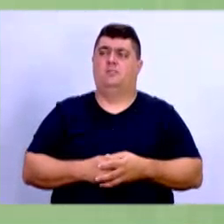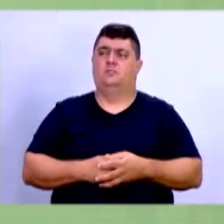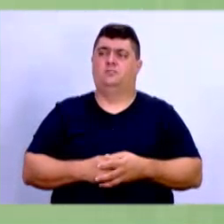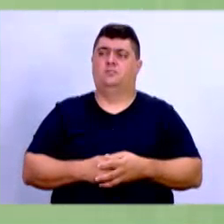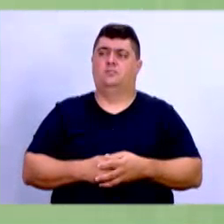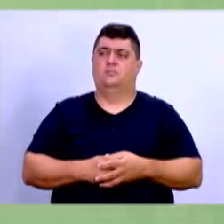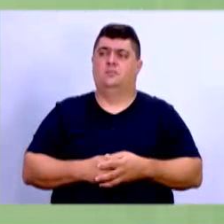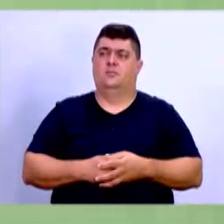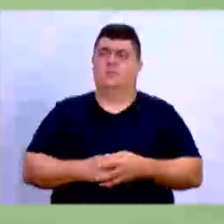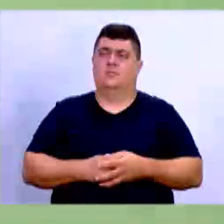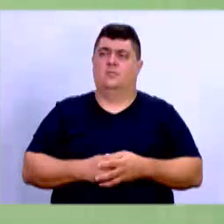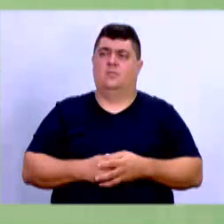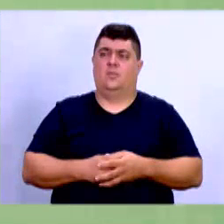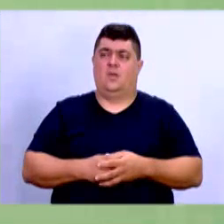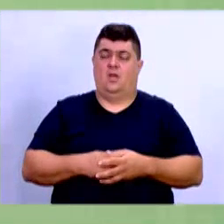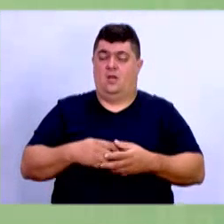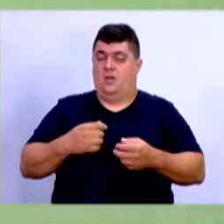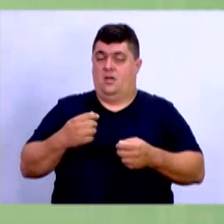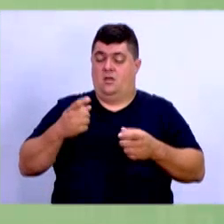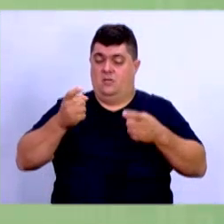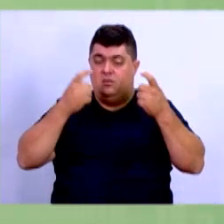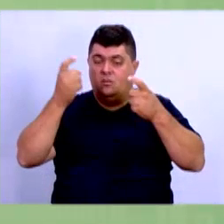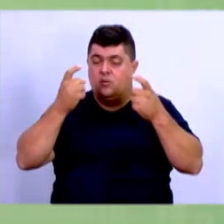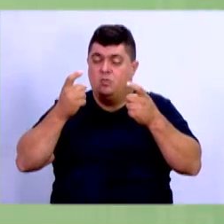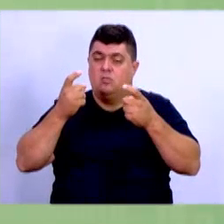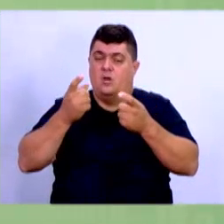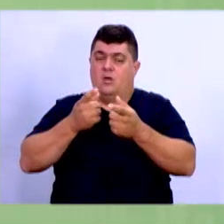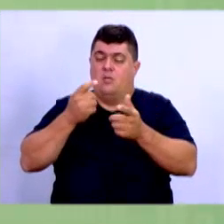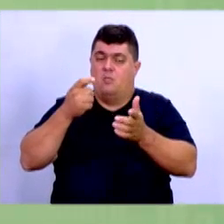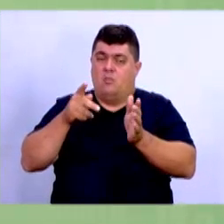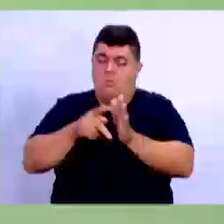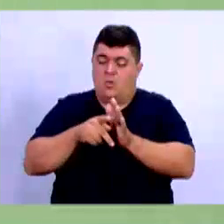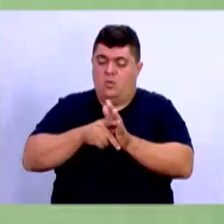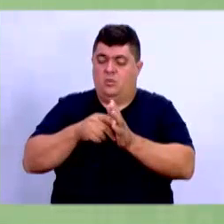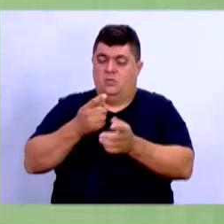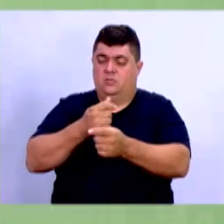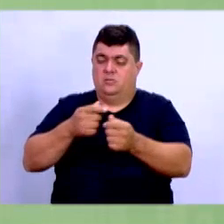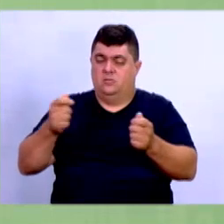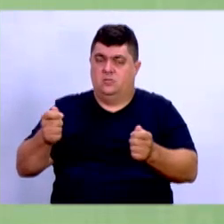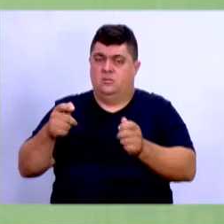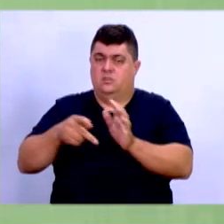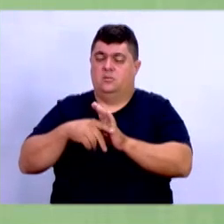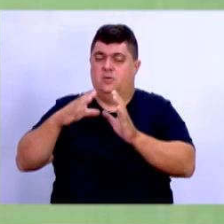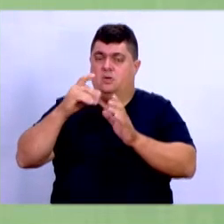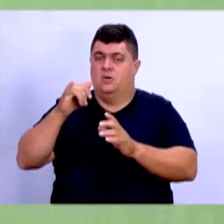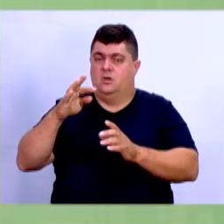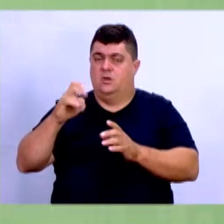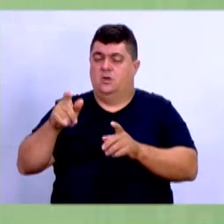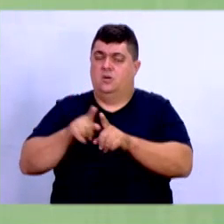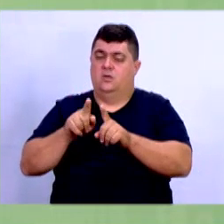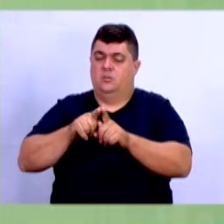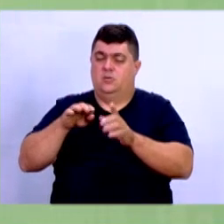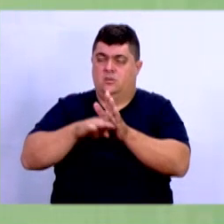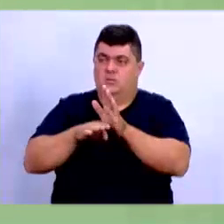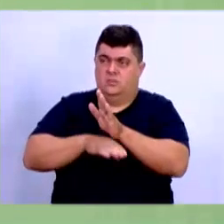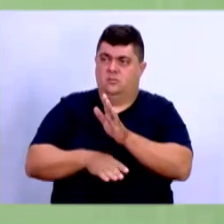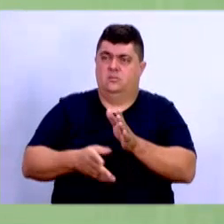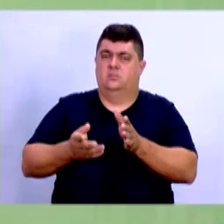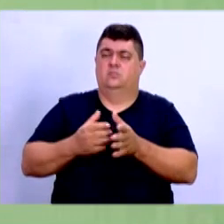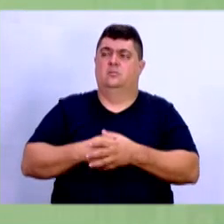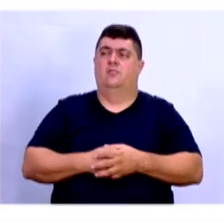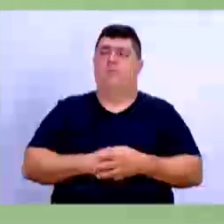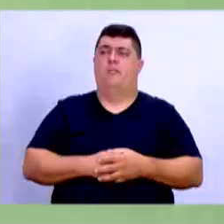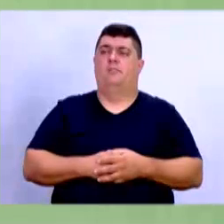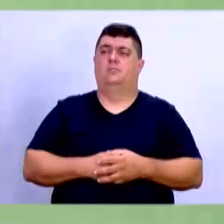principal é preocupar com o crédito dos clientes, com a cobrança e o controle de descontos em duplicadas.